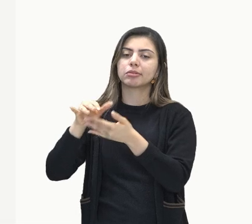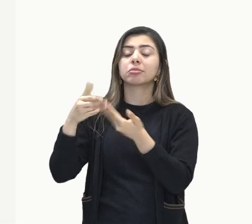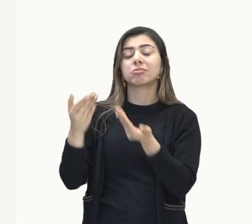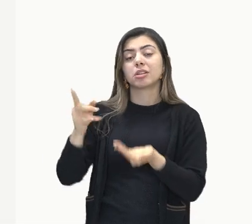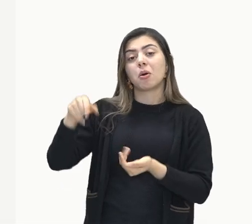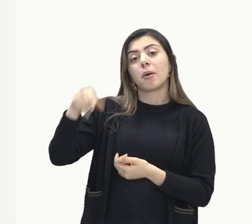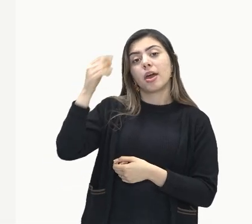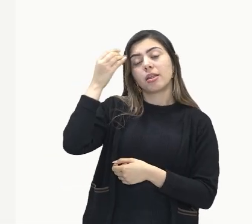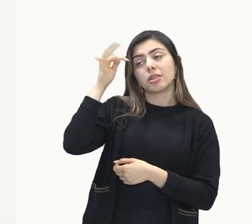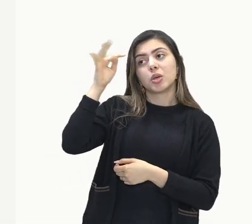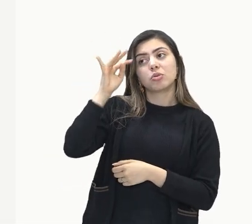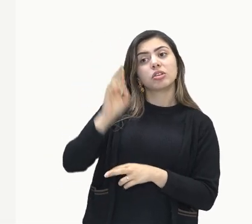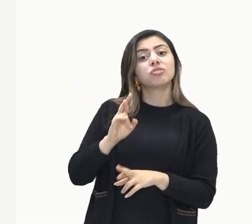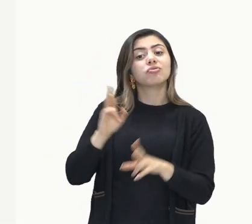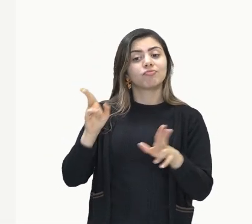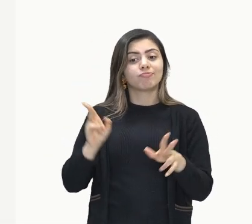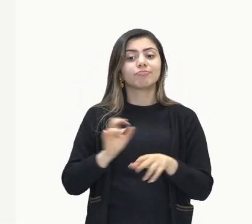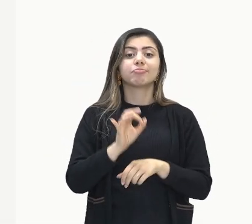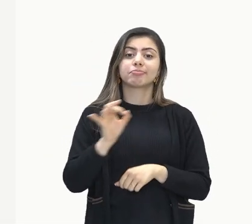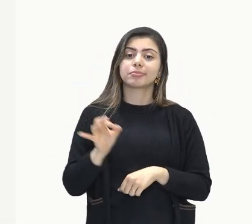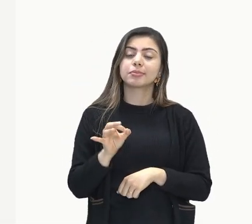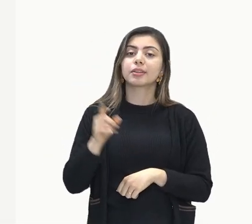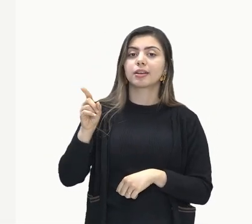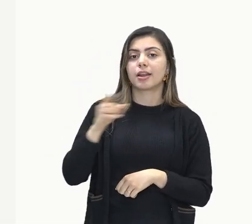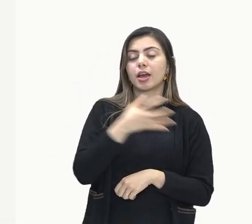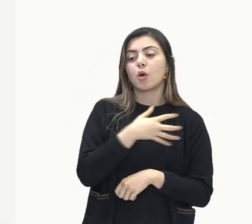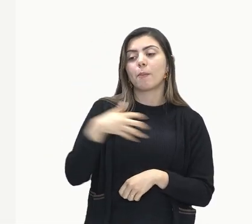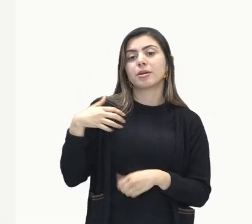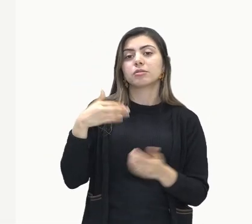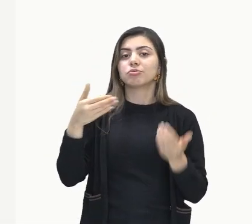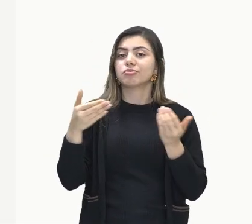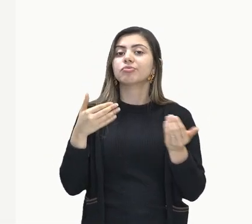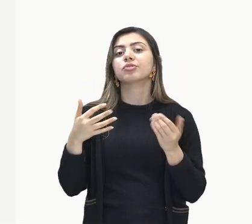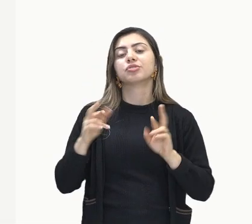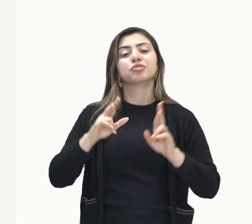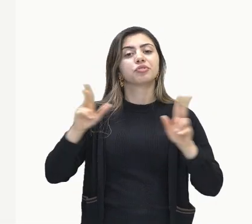também diferente da teoria de Aristóteles.